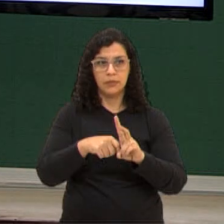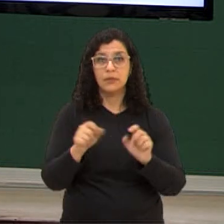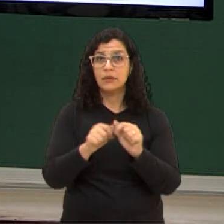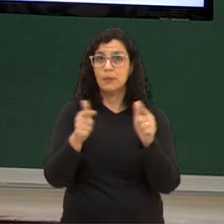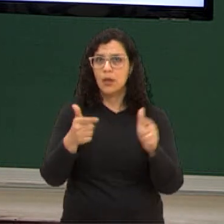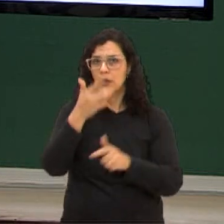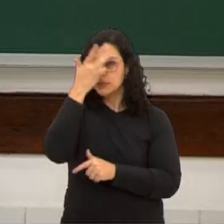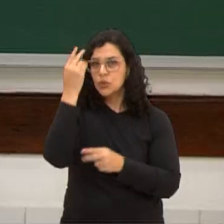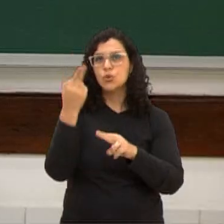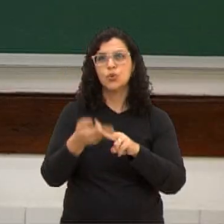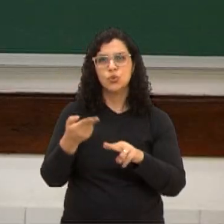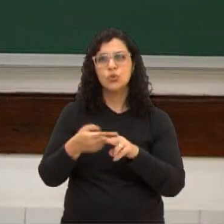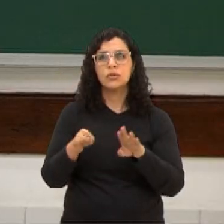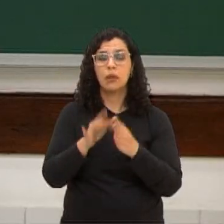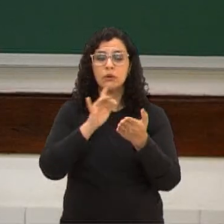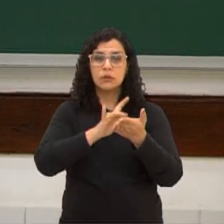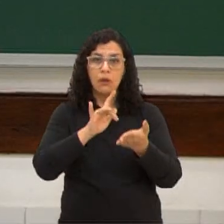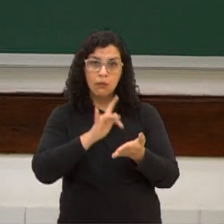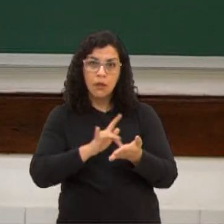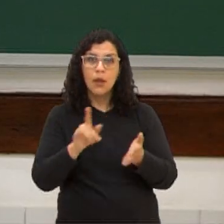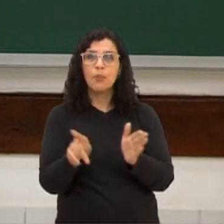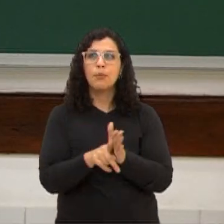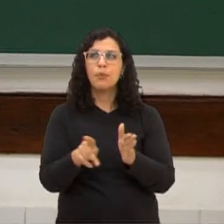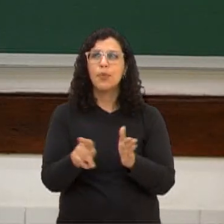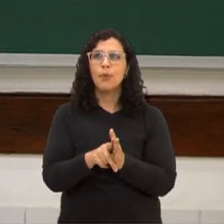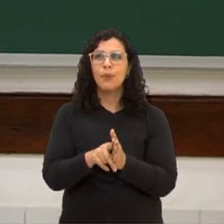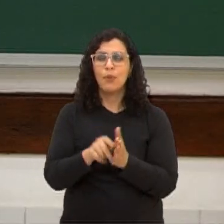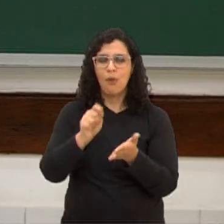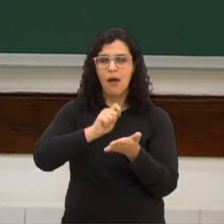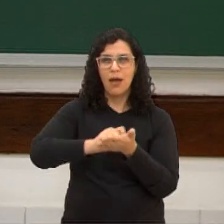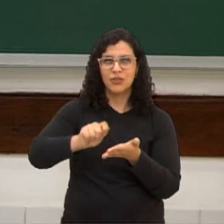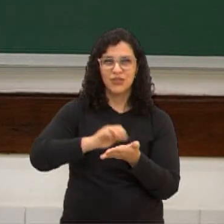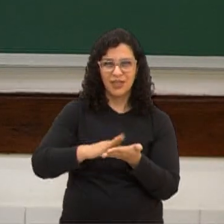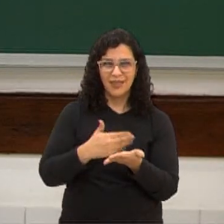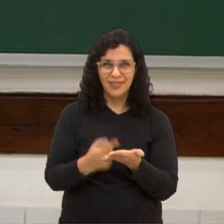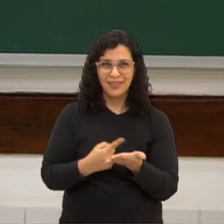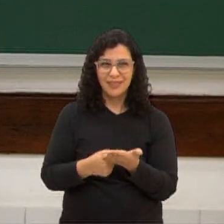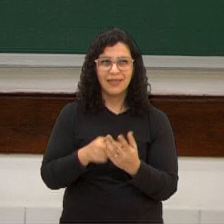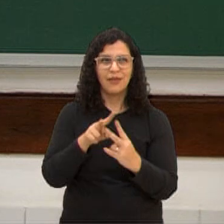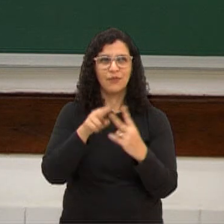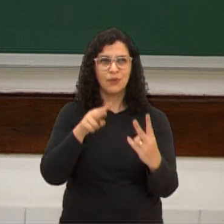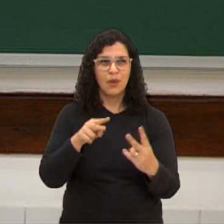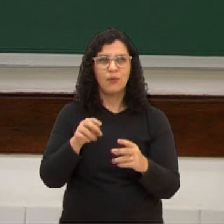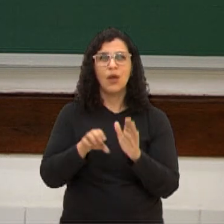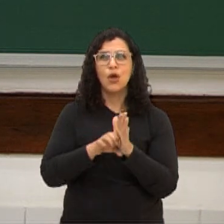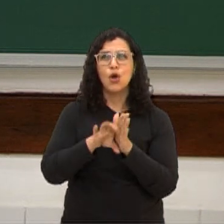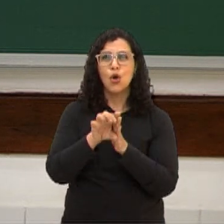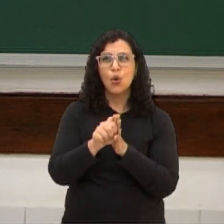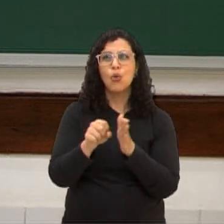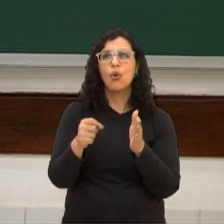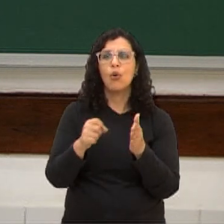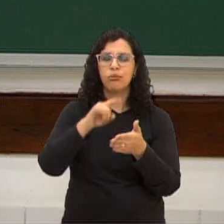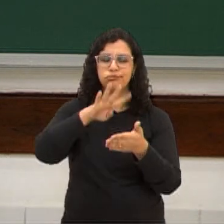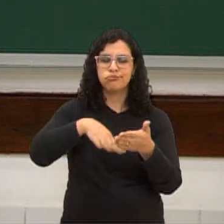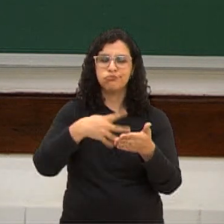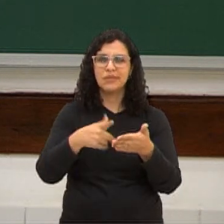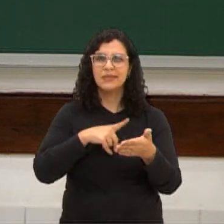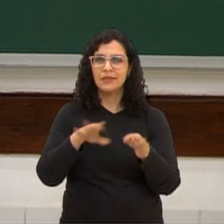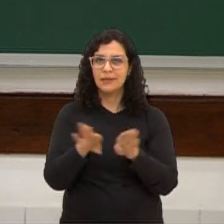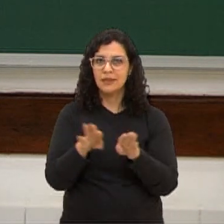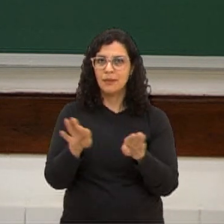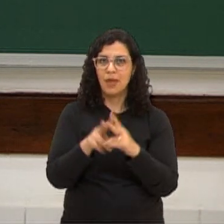das pessoas utiliza em seus celulares a agenda virtual, né? Que é o Google Agenda, aqui é um exemplo, que é uma